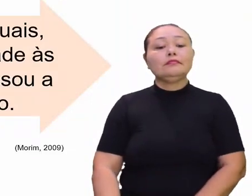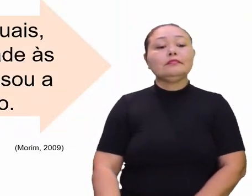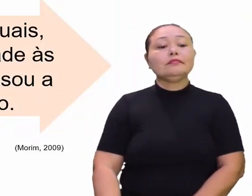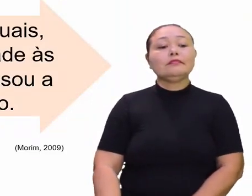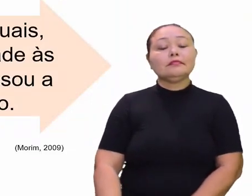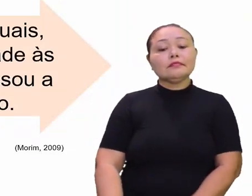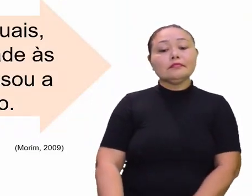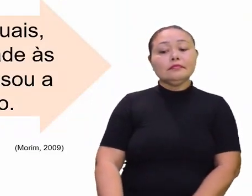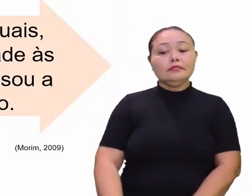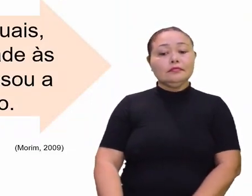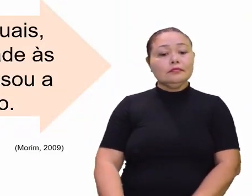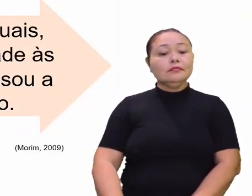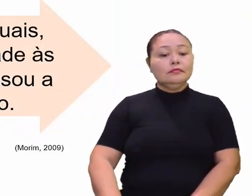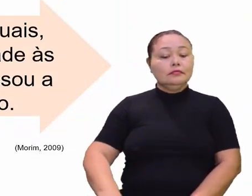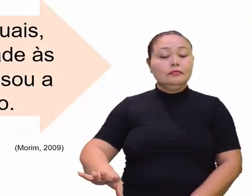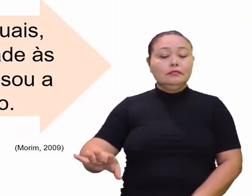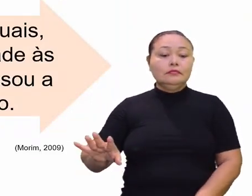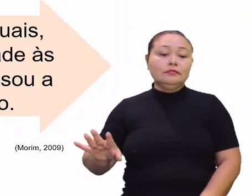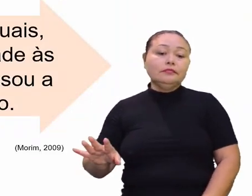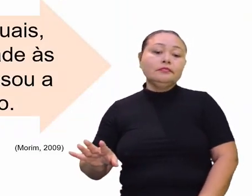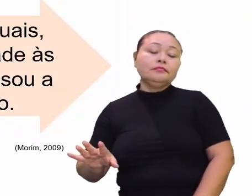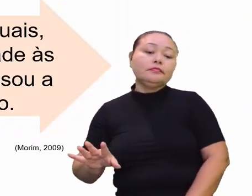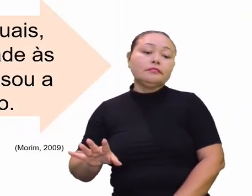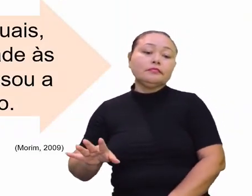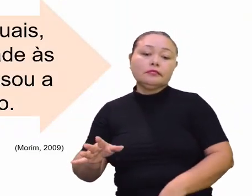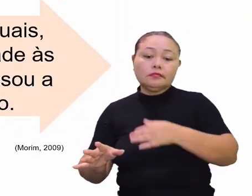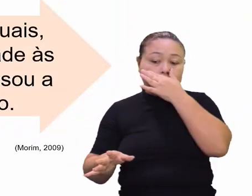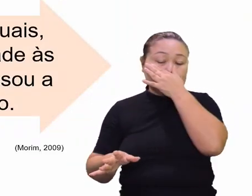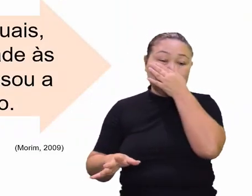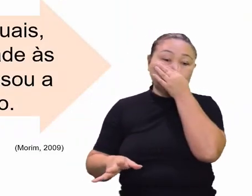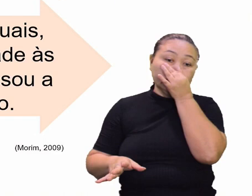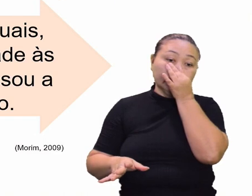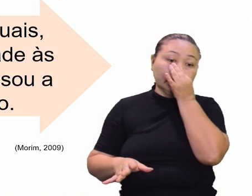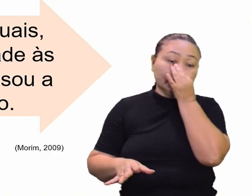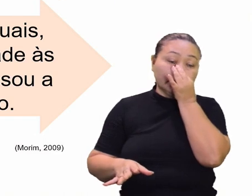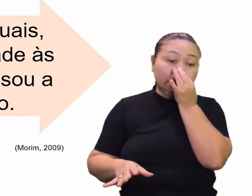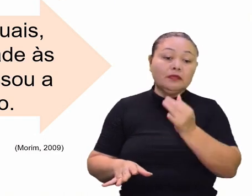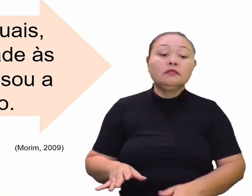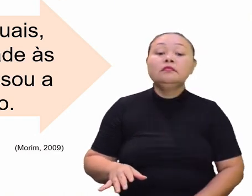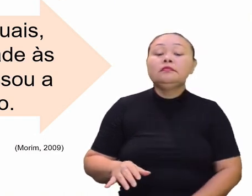Tomadas de decisões sem qualquer estudo, né, prévio aqui na região.